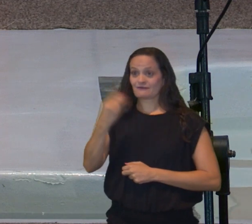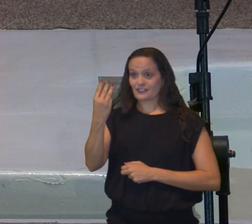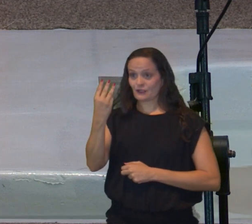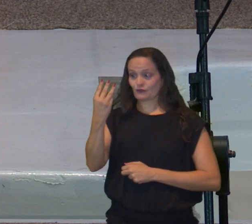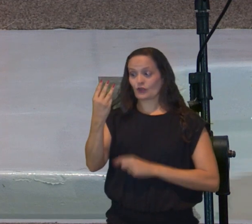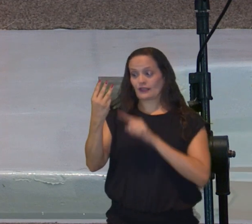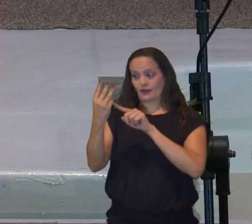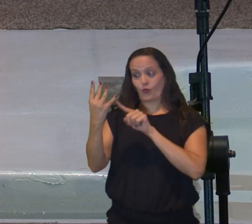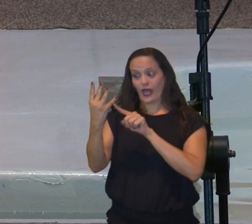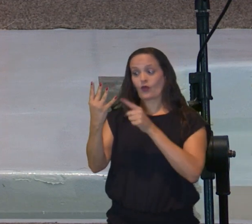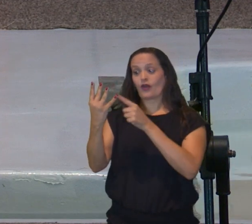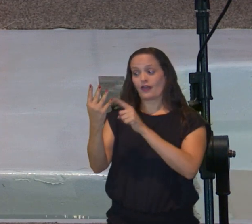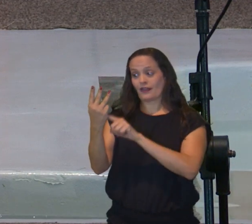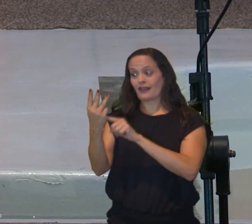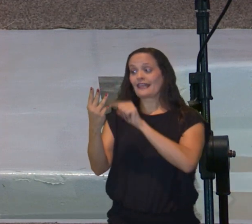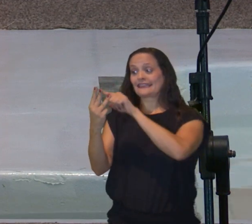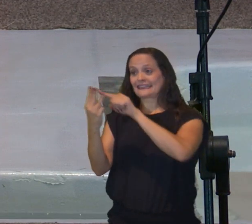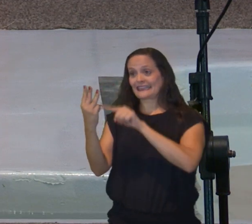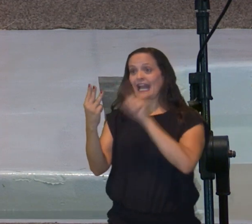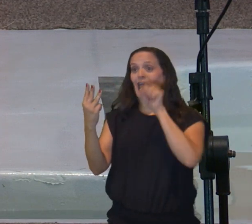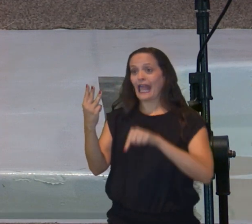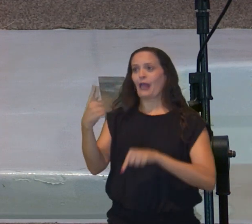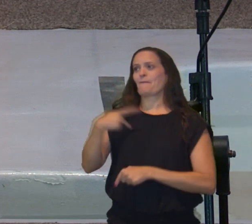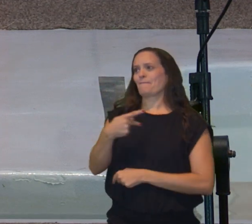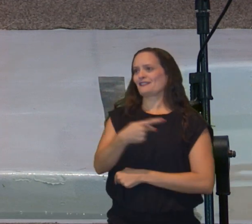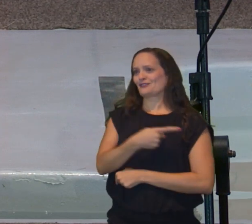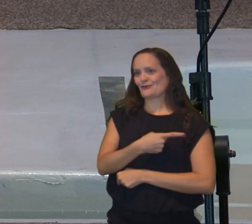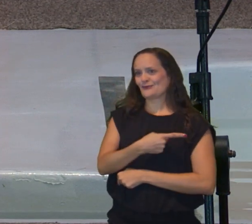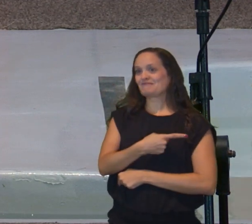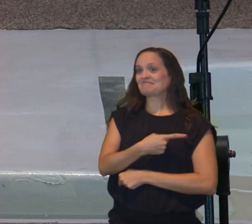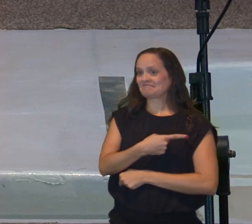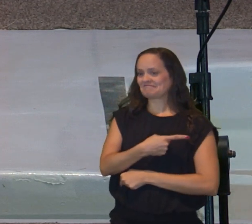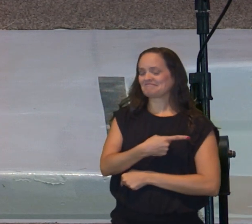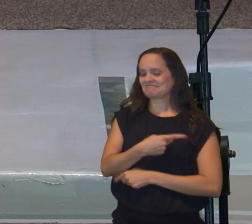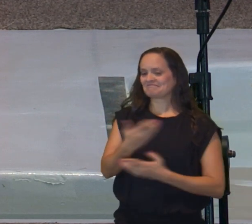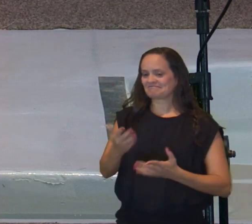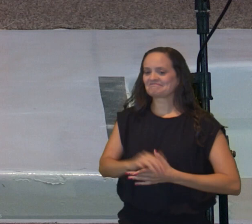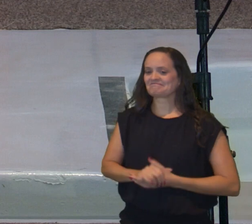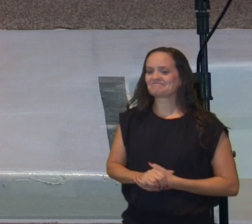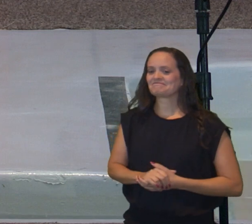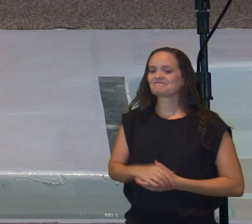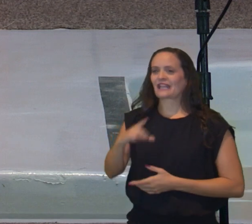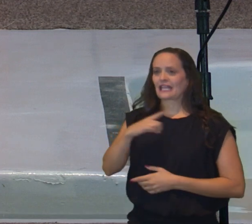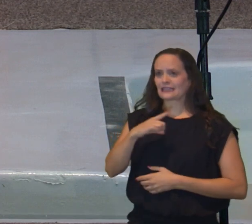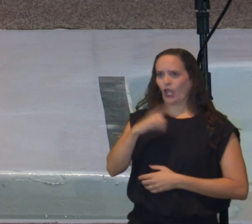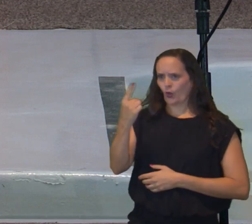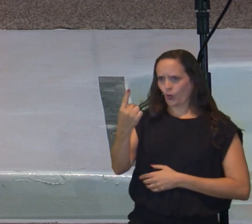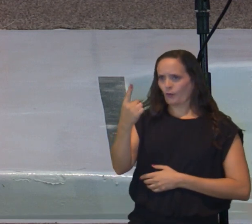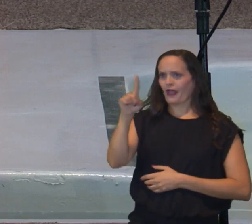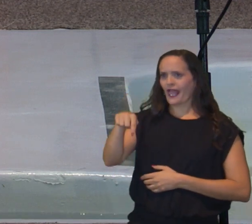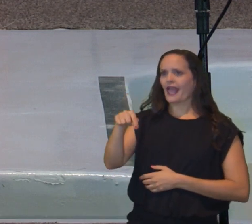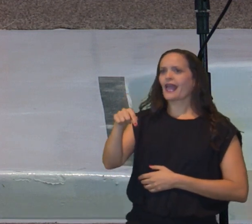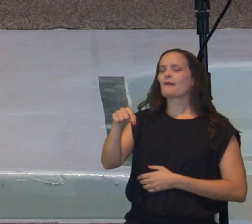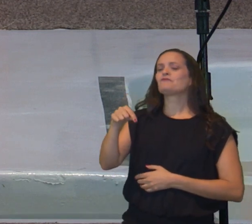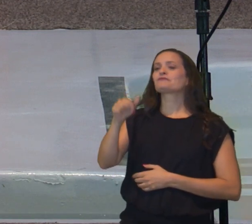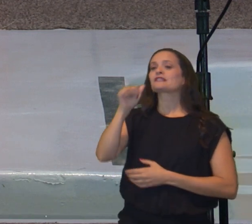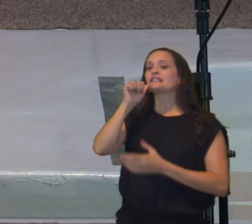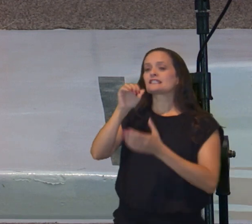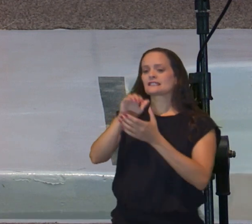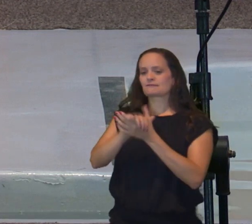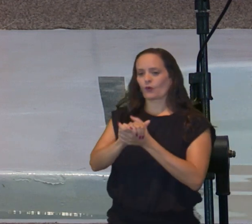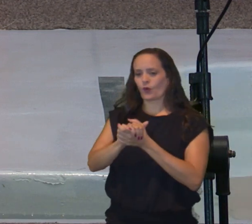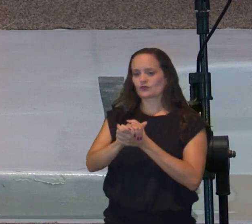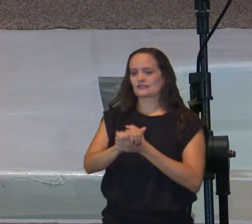o pastor Euclides, é o pai da nossa irmã Hélida, que é membro de nossa igreja, a esposa do nosso irmão